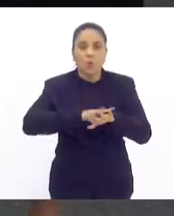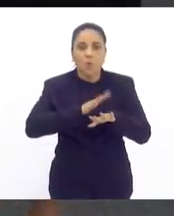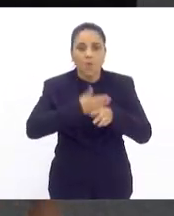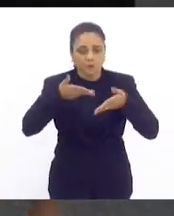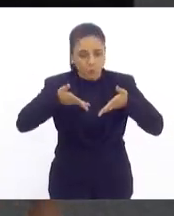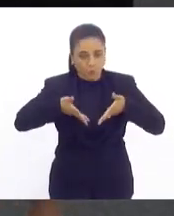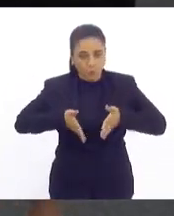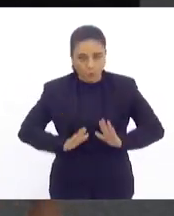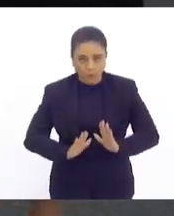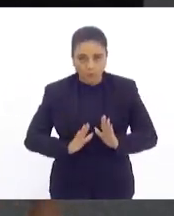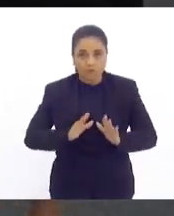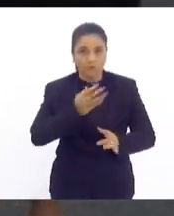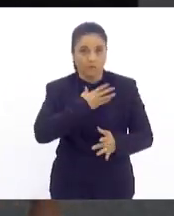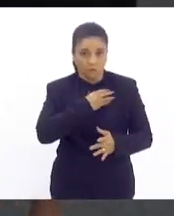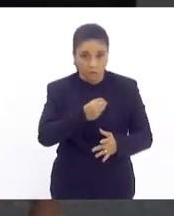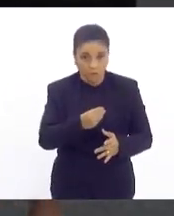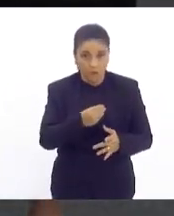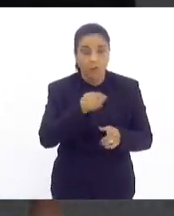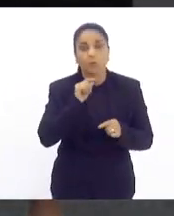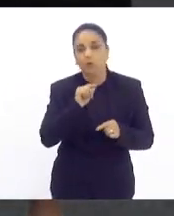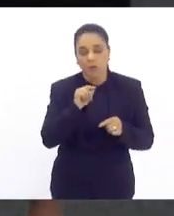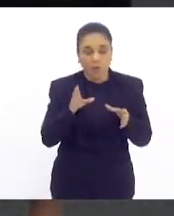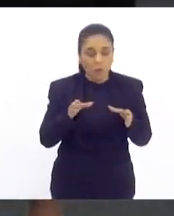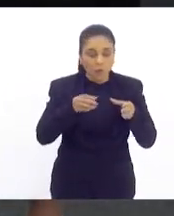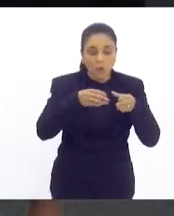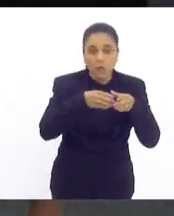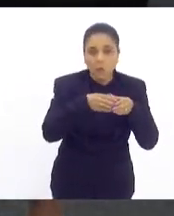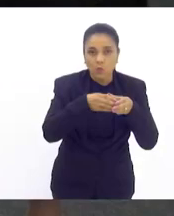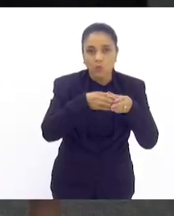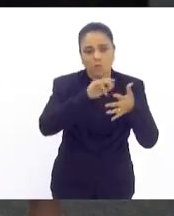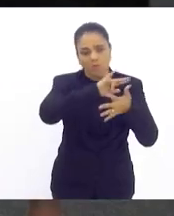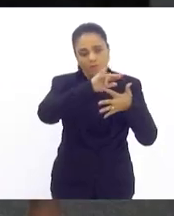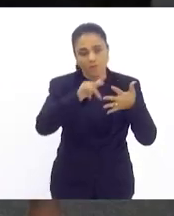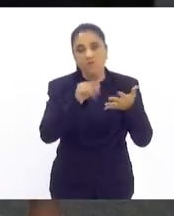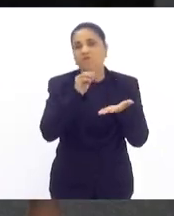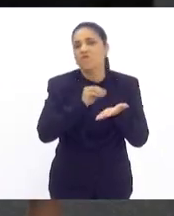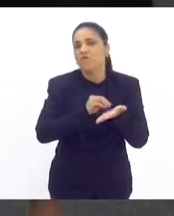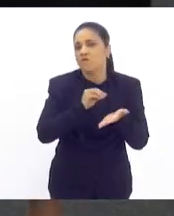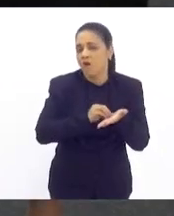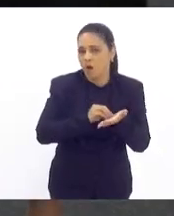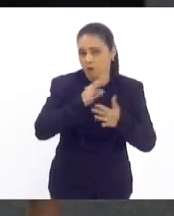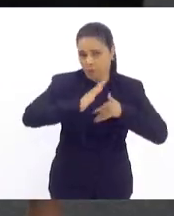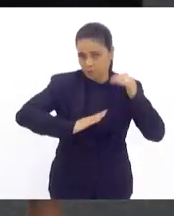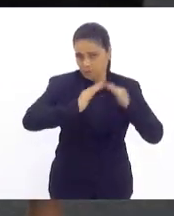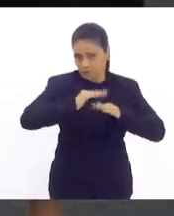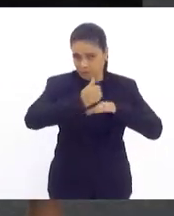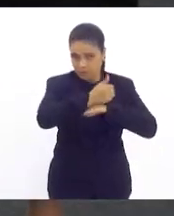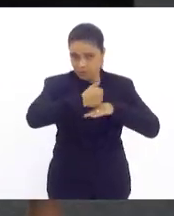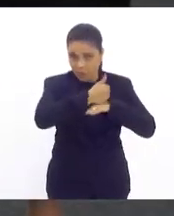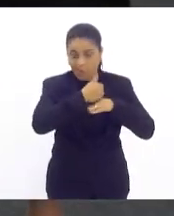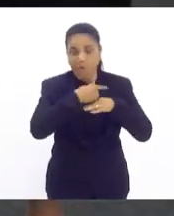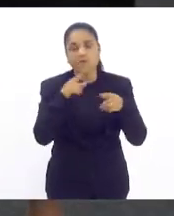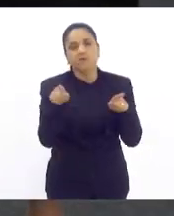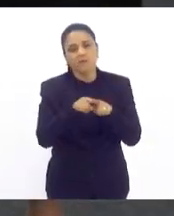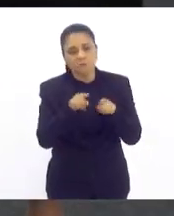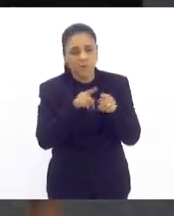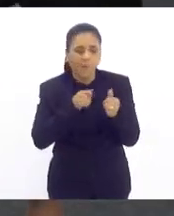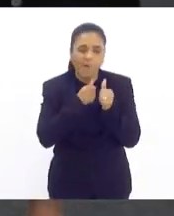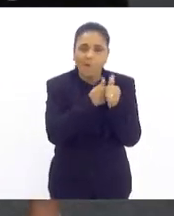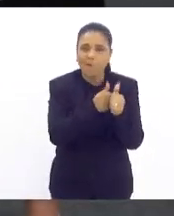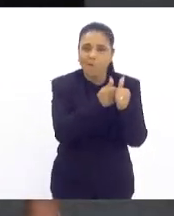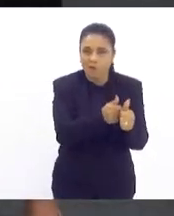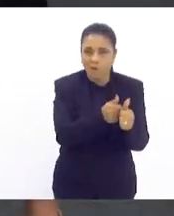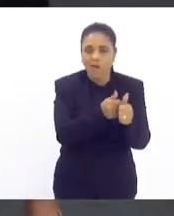dessa presença dessa equipe multiprofissional e não só isso acompanhamento do parto